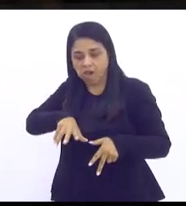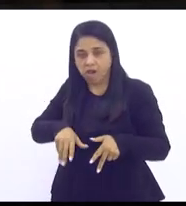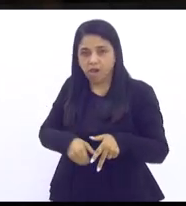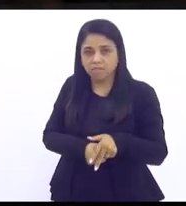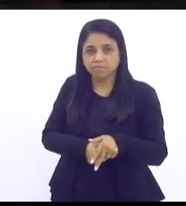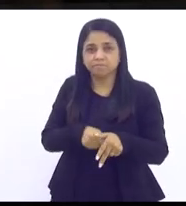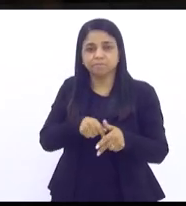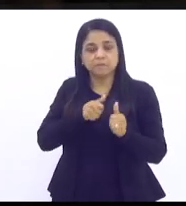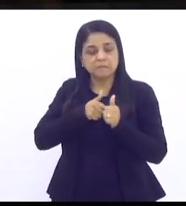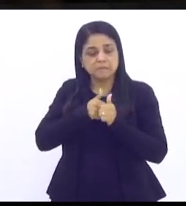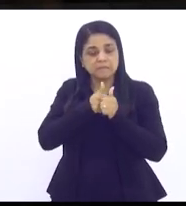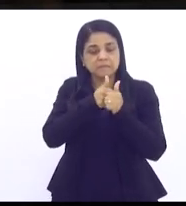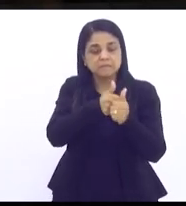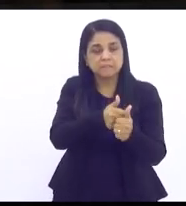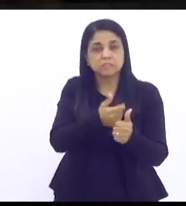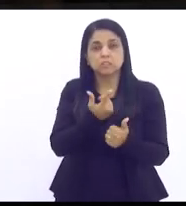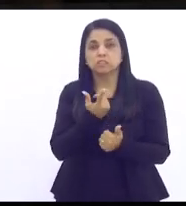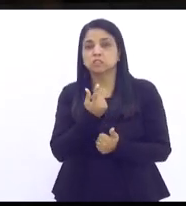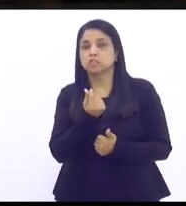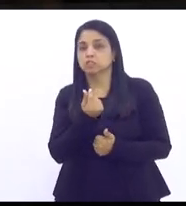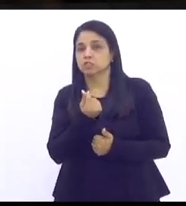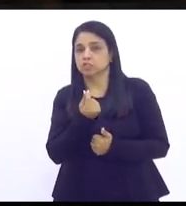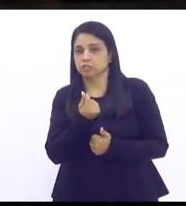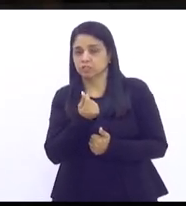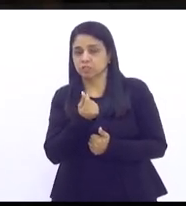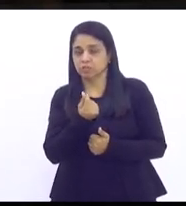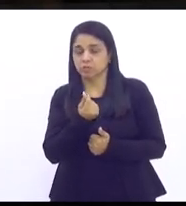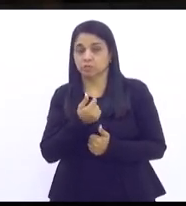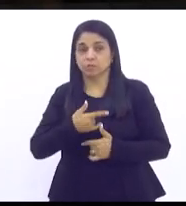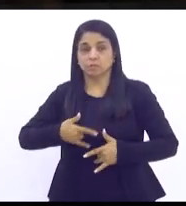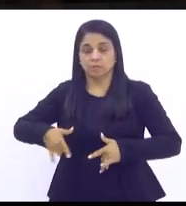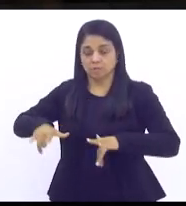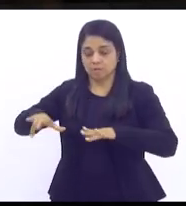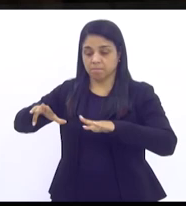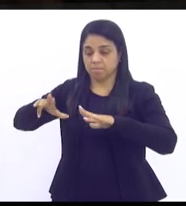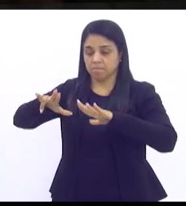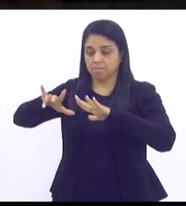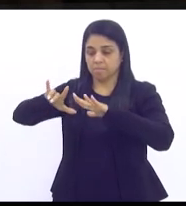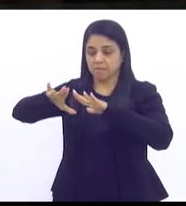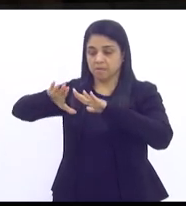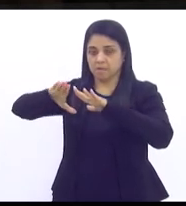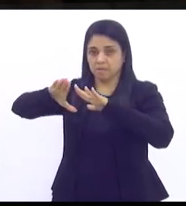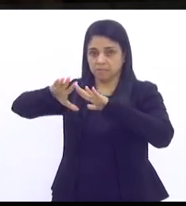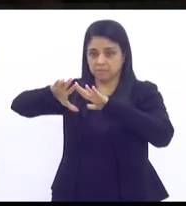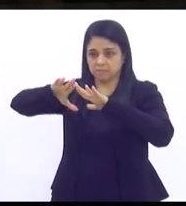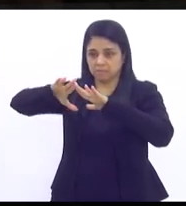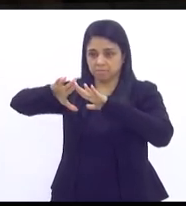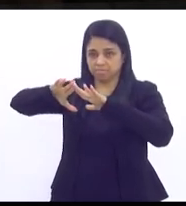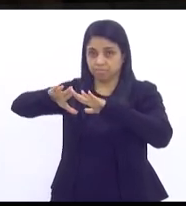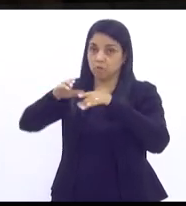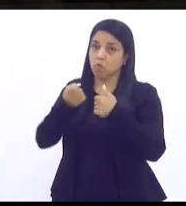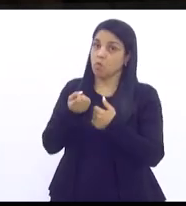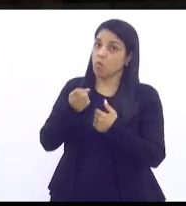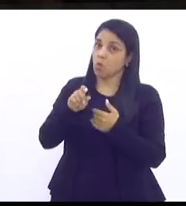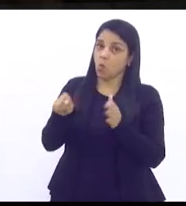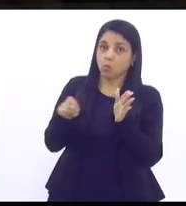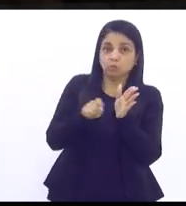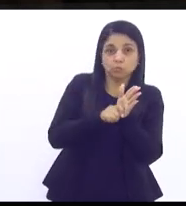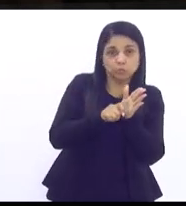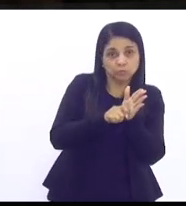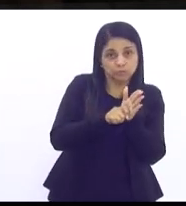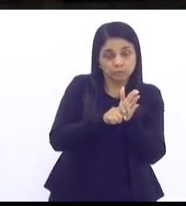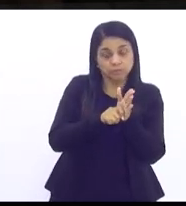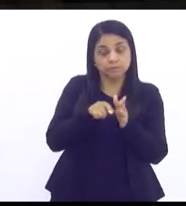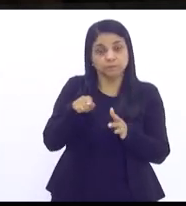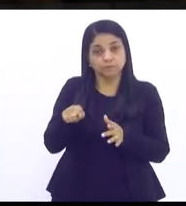o dinheiro que fosse oriundo da milícia ou do próprio narco. E a fala